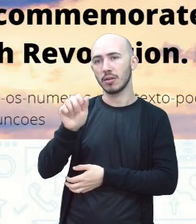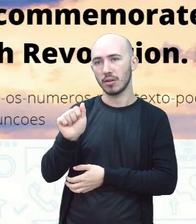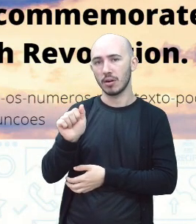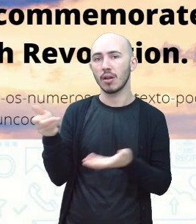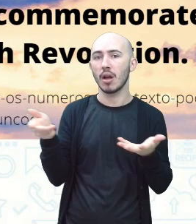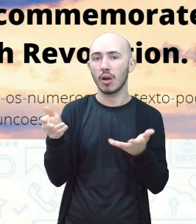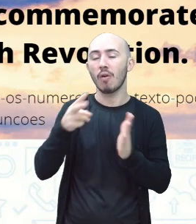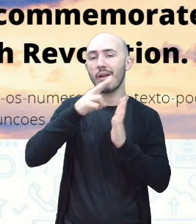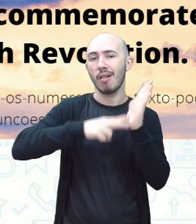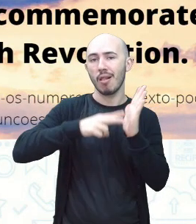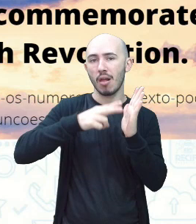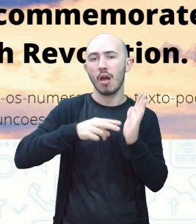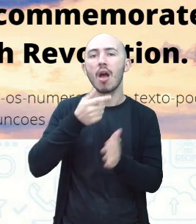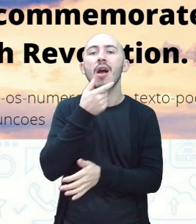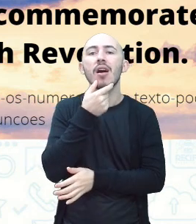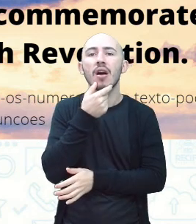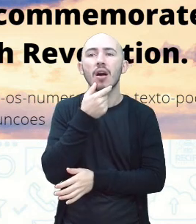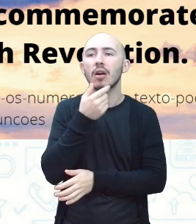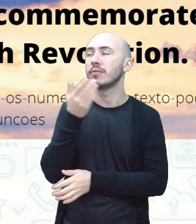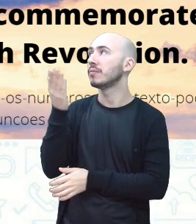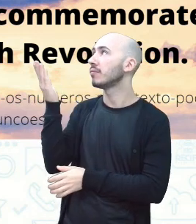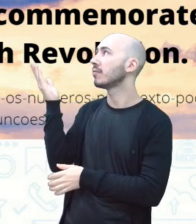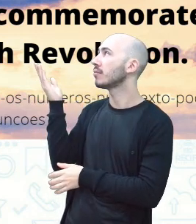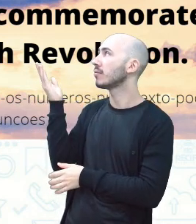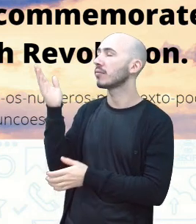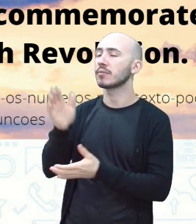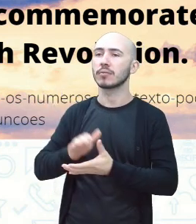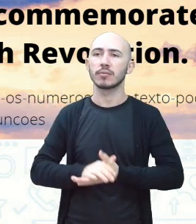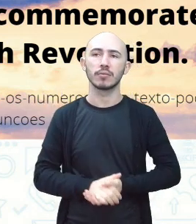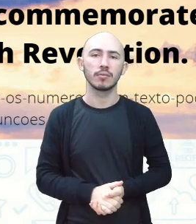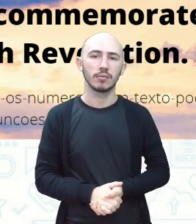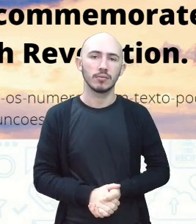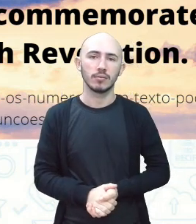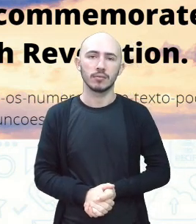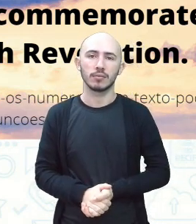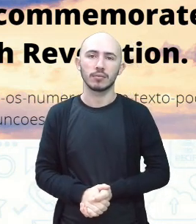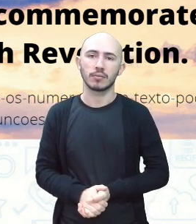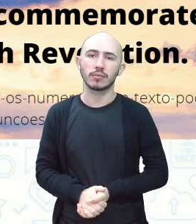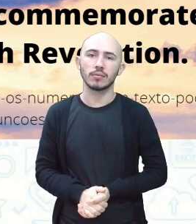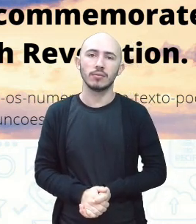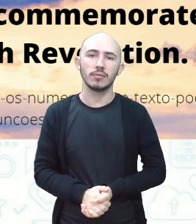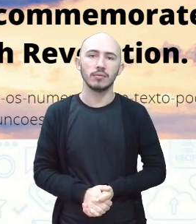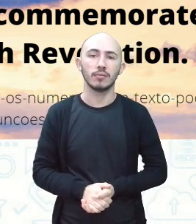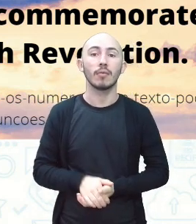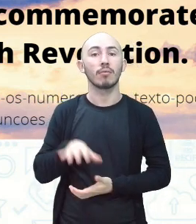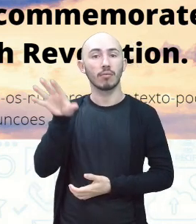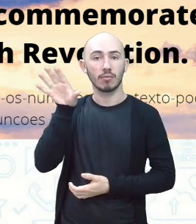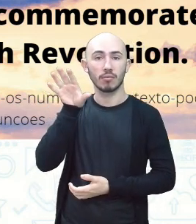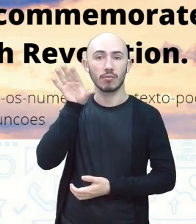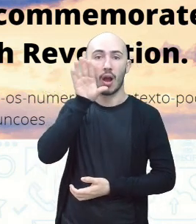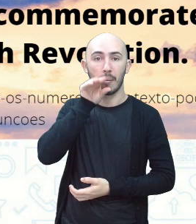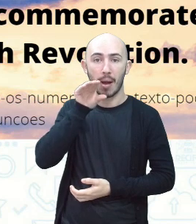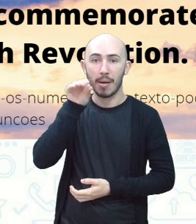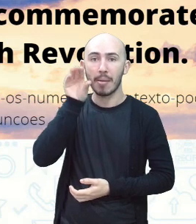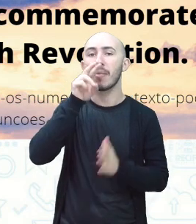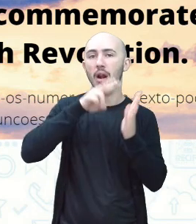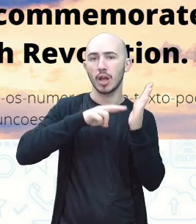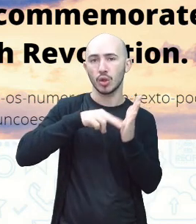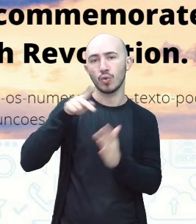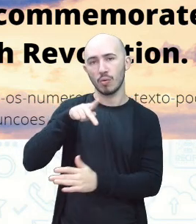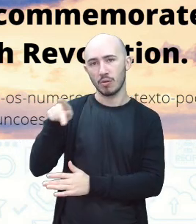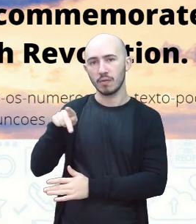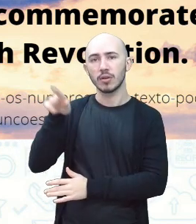tá? Observe aí. The Eiffel Tower, which is located in Paris, French, is